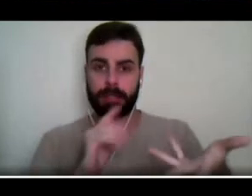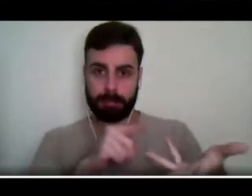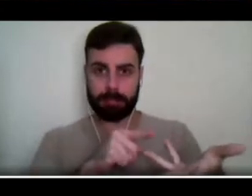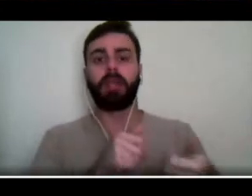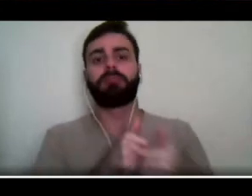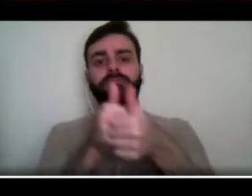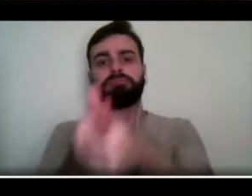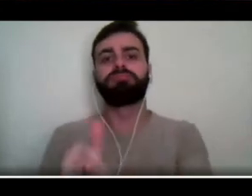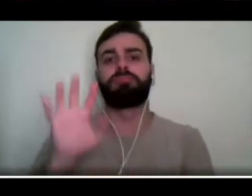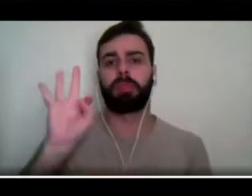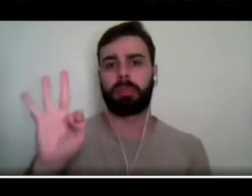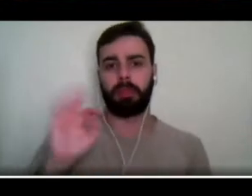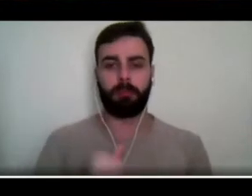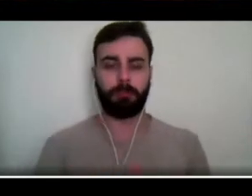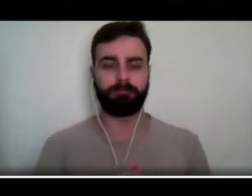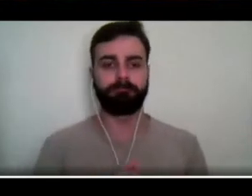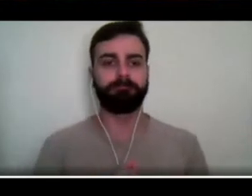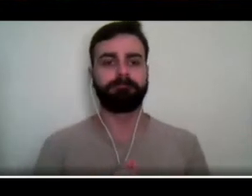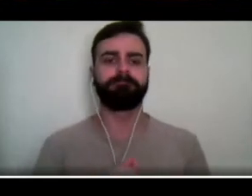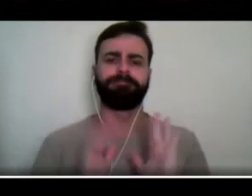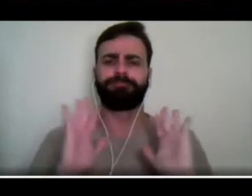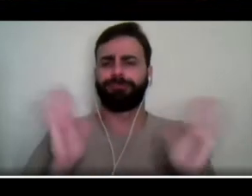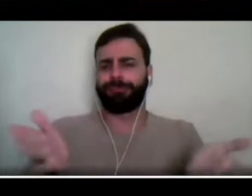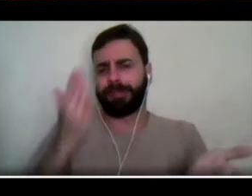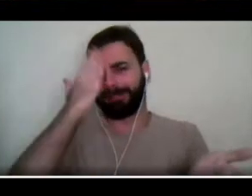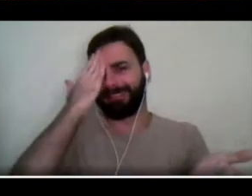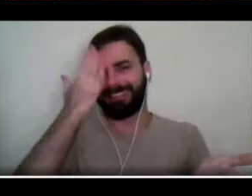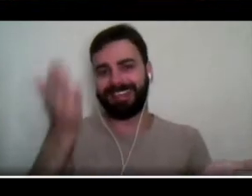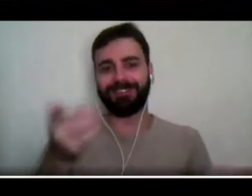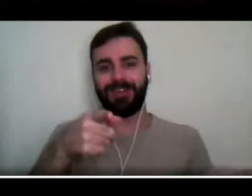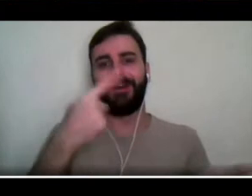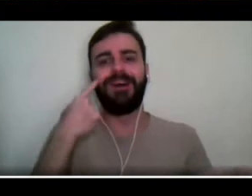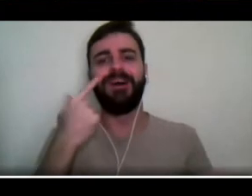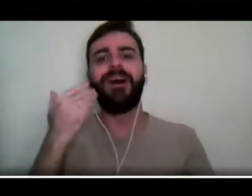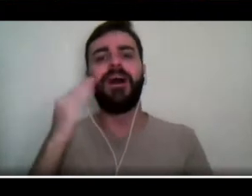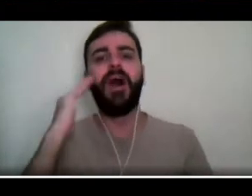fez, né? O módulo da aceleração em função do tempo, olha só.